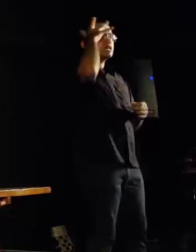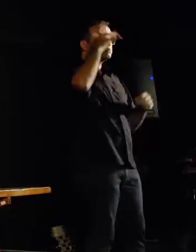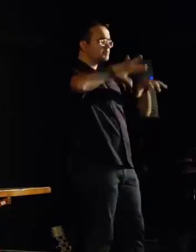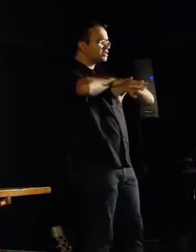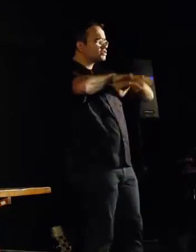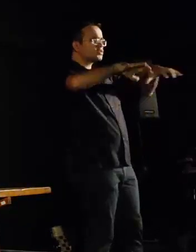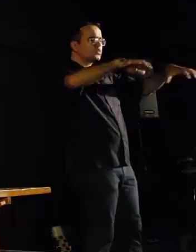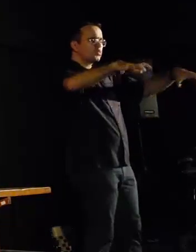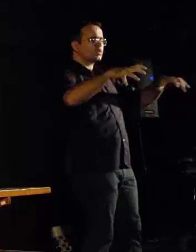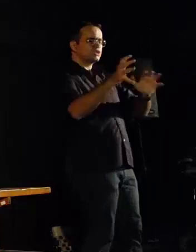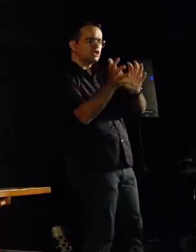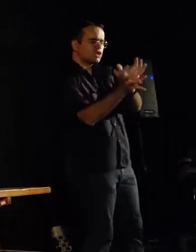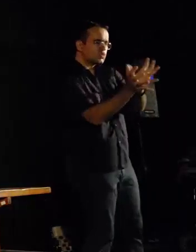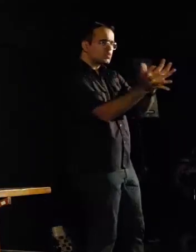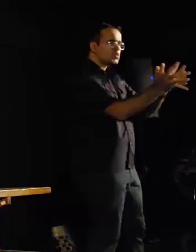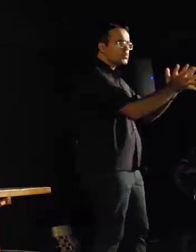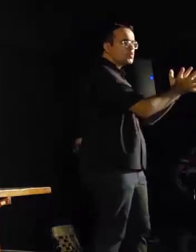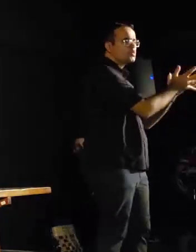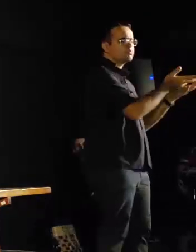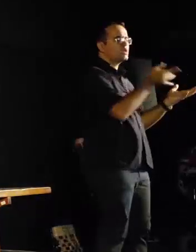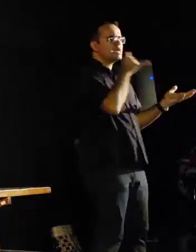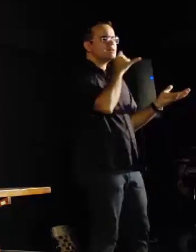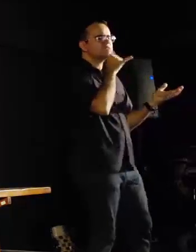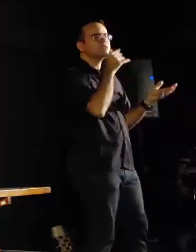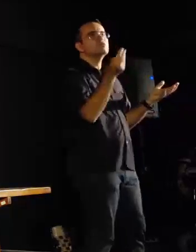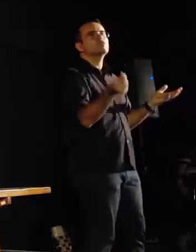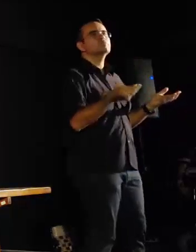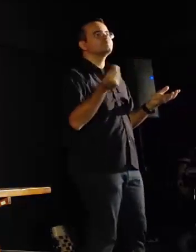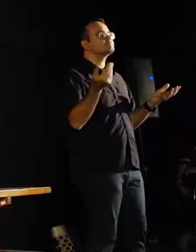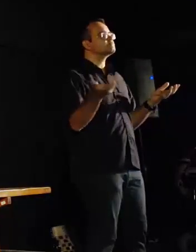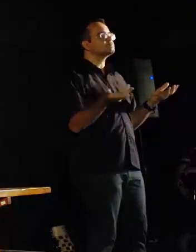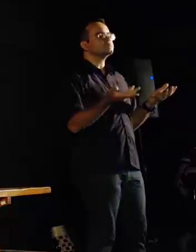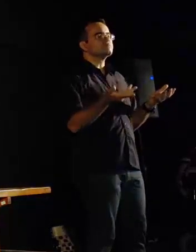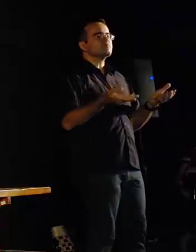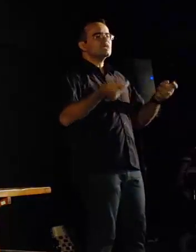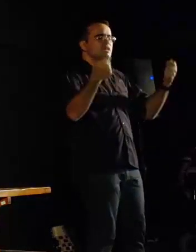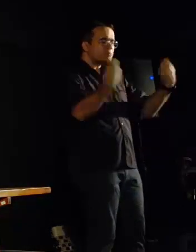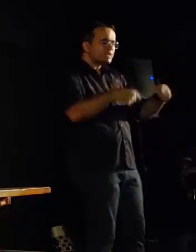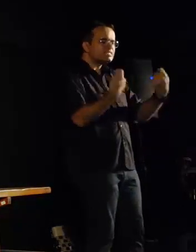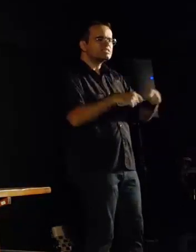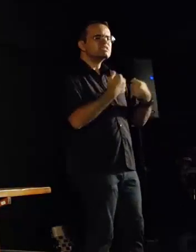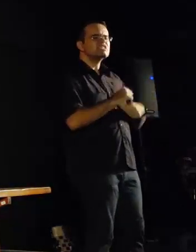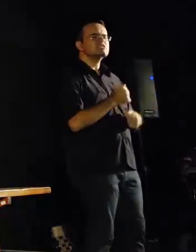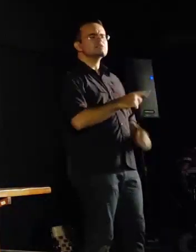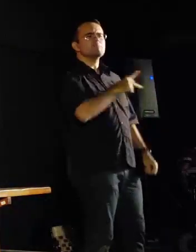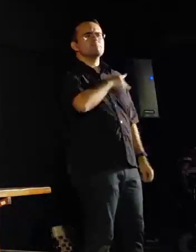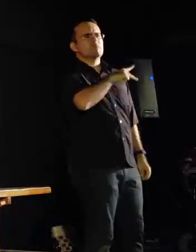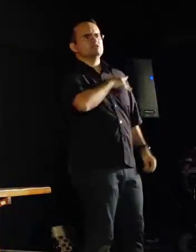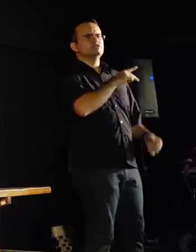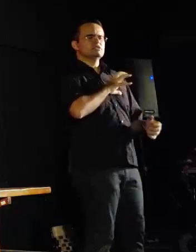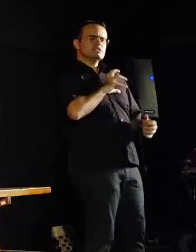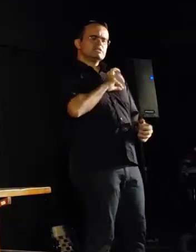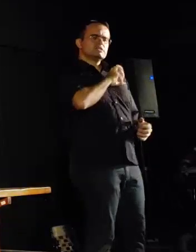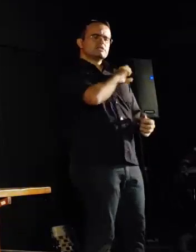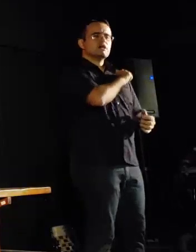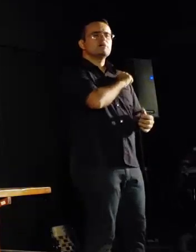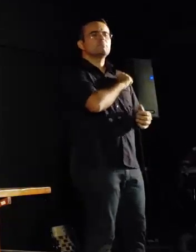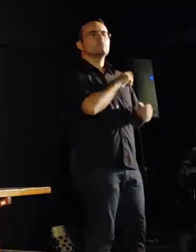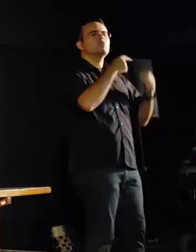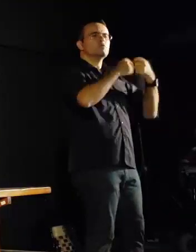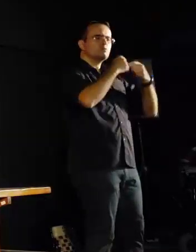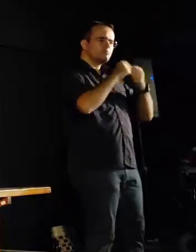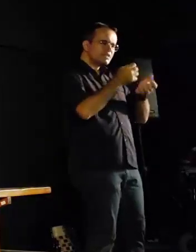luta, tomados por uma necessária, neste momento, paixão pela identidade, mas que, em